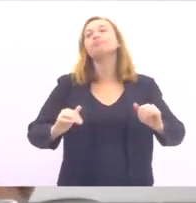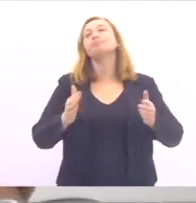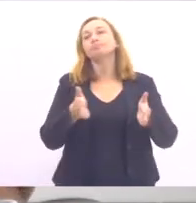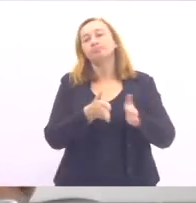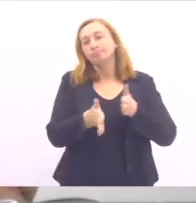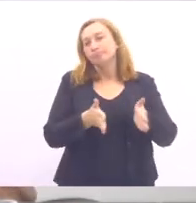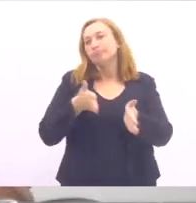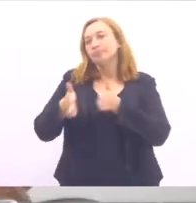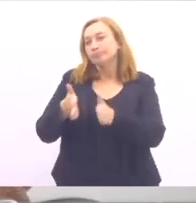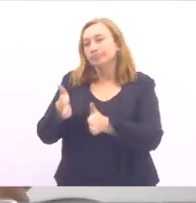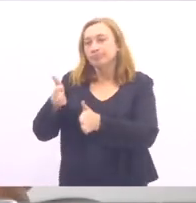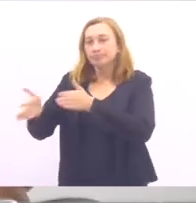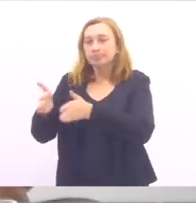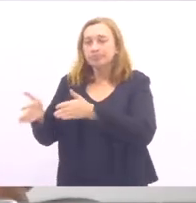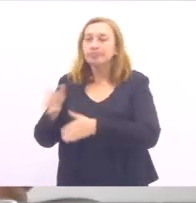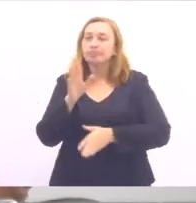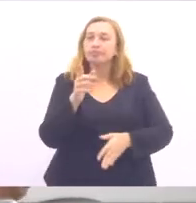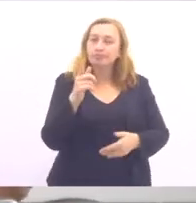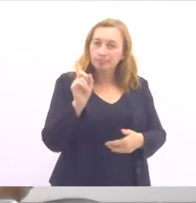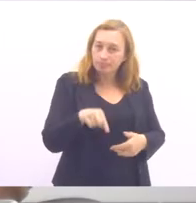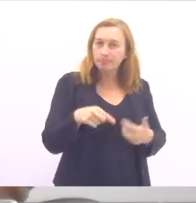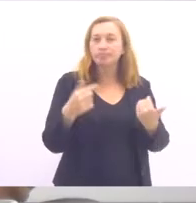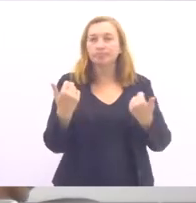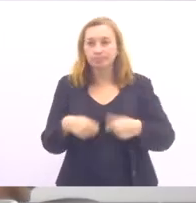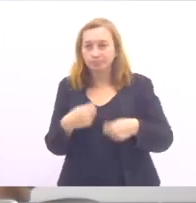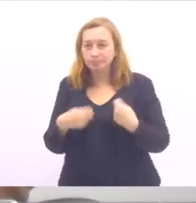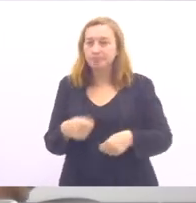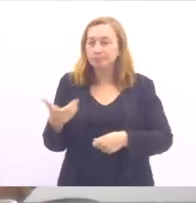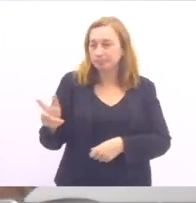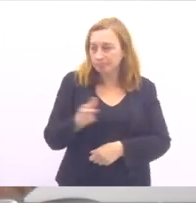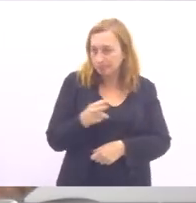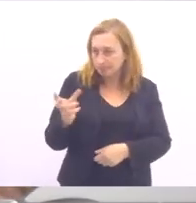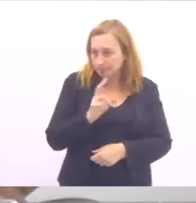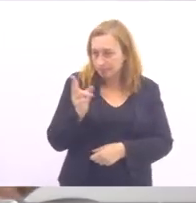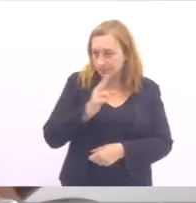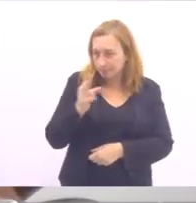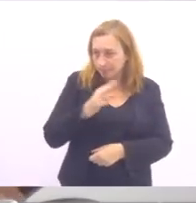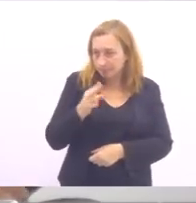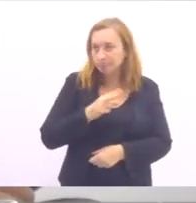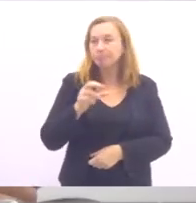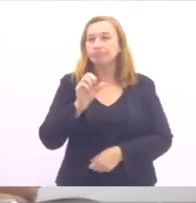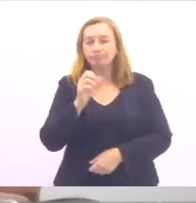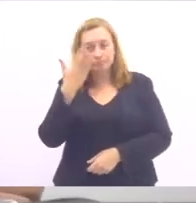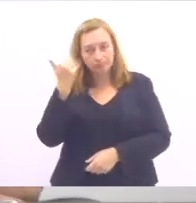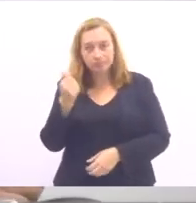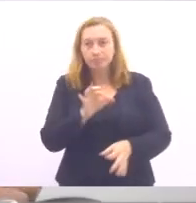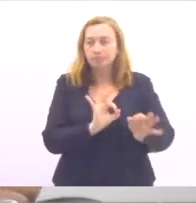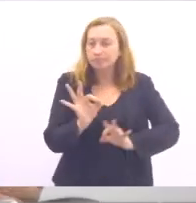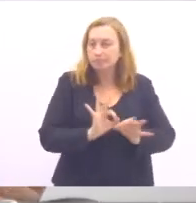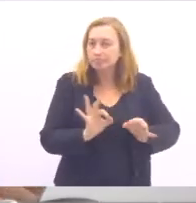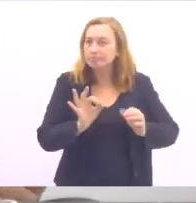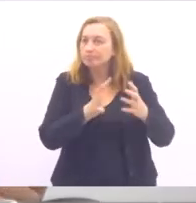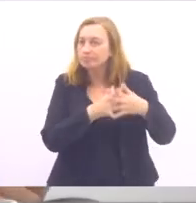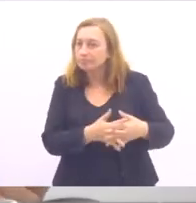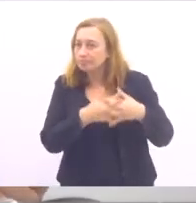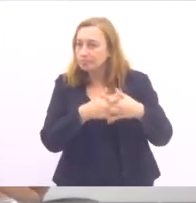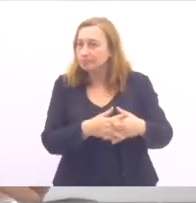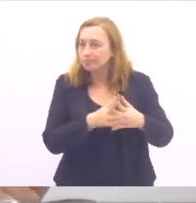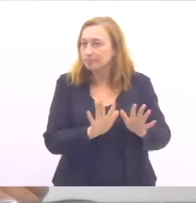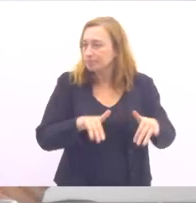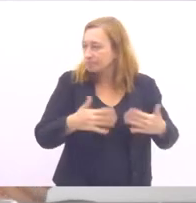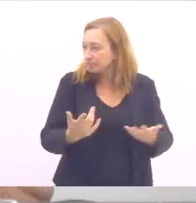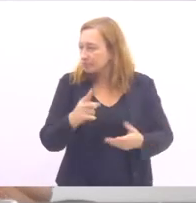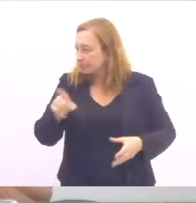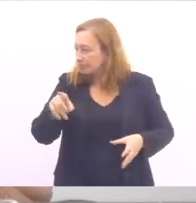programa exatamente por isso. É necessário uma maior agilidade, a gente sabe que esse projeto é um projeto bem complexo. Quando